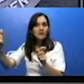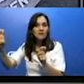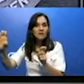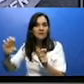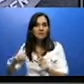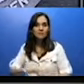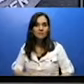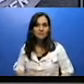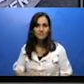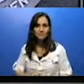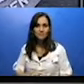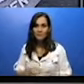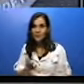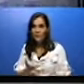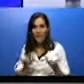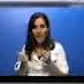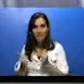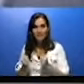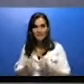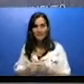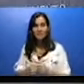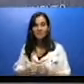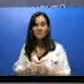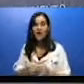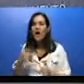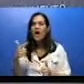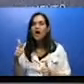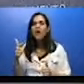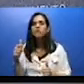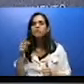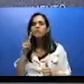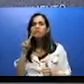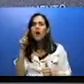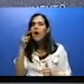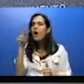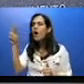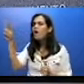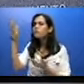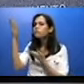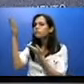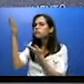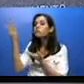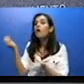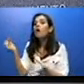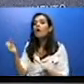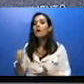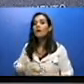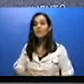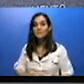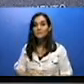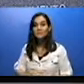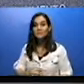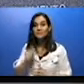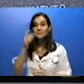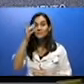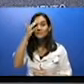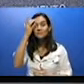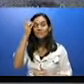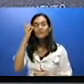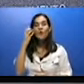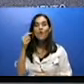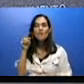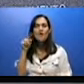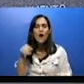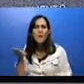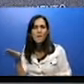vamos lá e agora aqui às vezes você quer